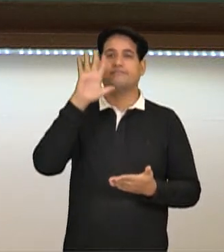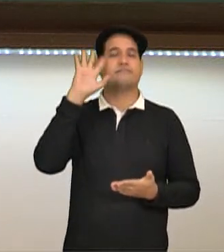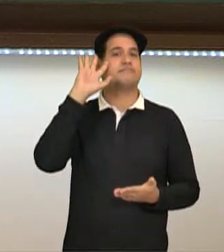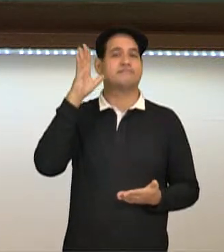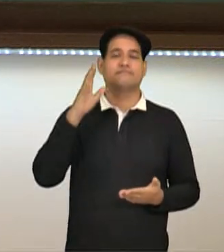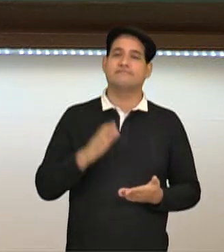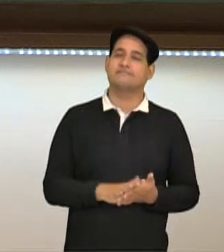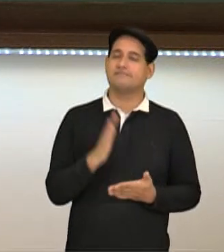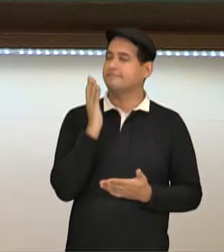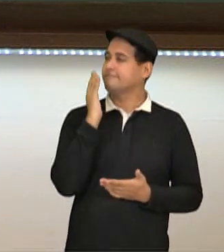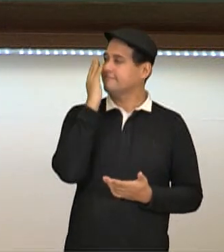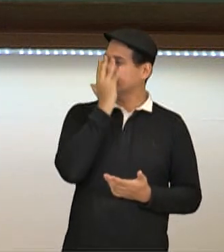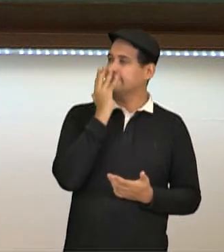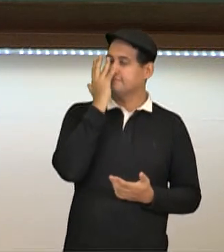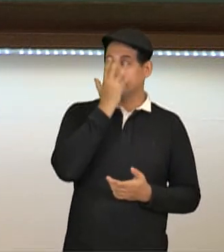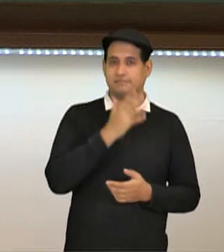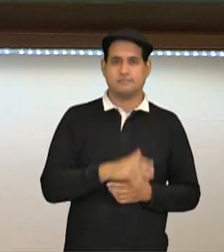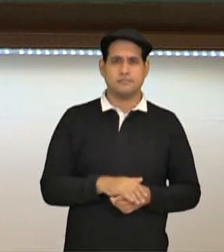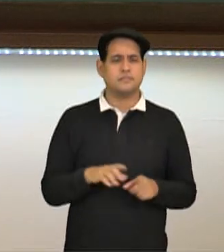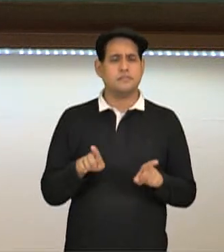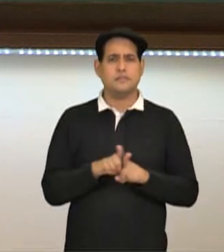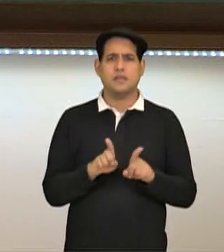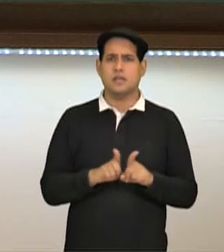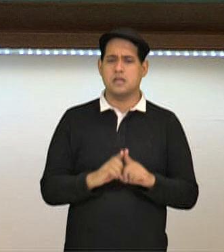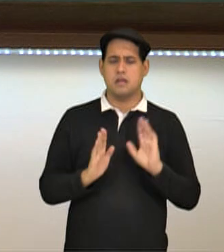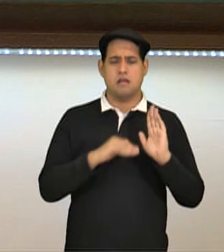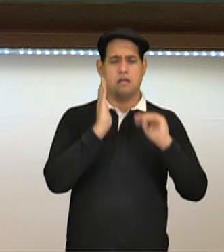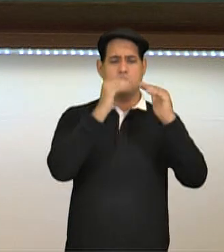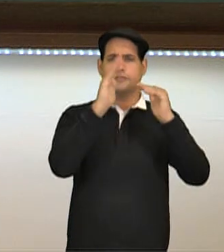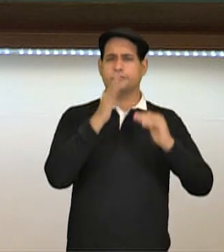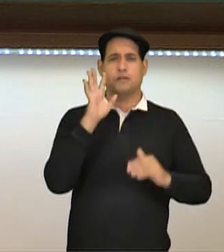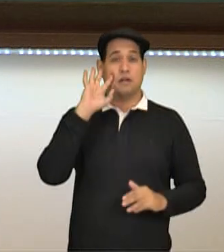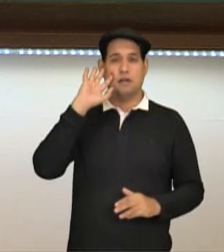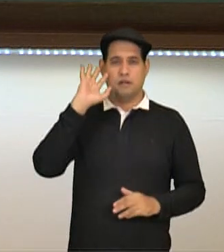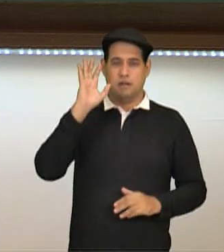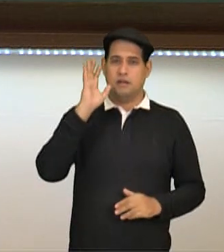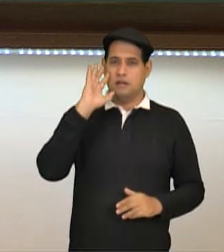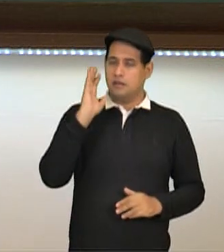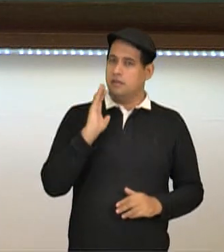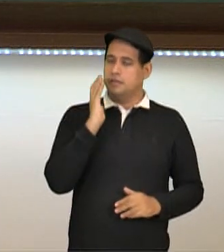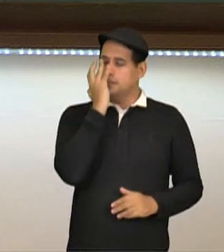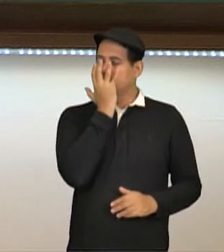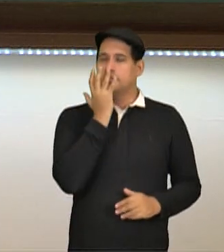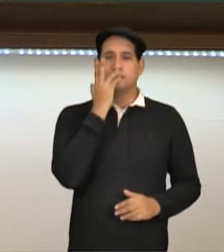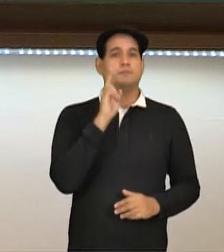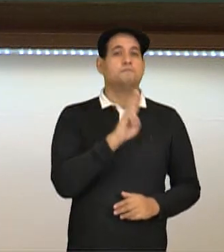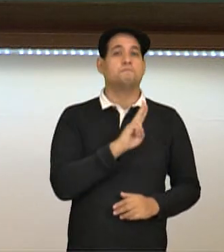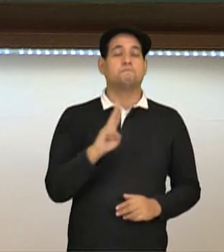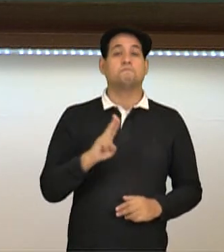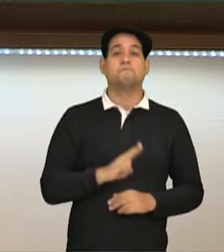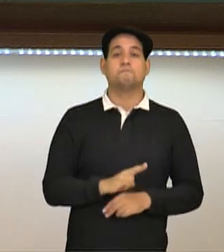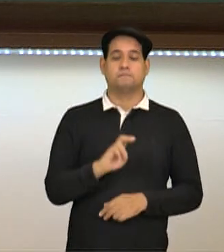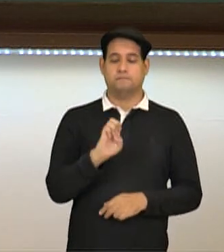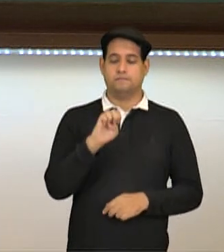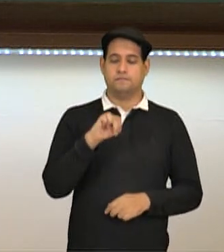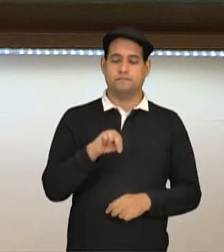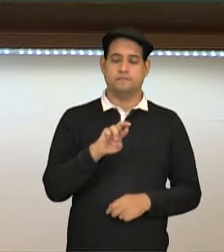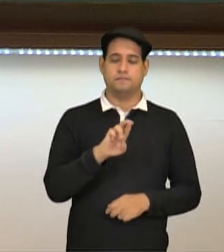acontecimentos dentro de um romance. E essa sucessão de acontecimentos dentro de um romance nós chamamos de